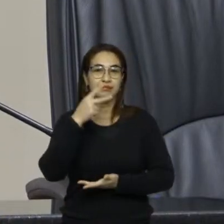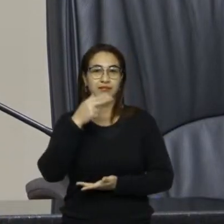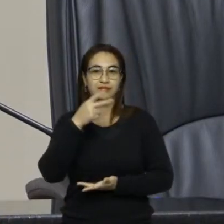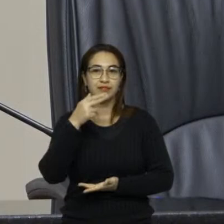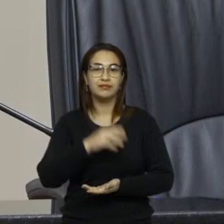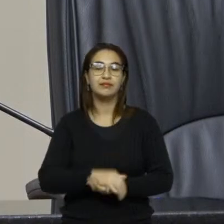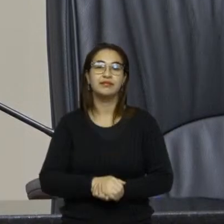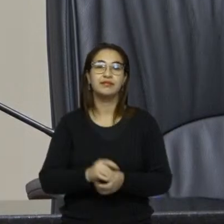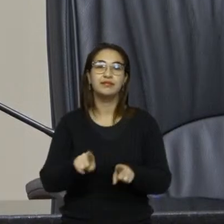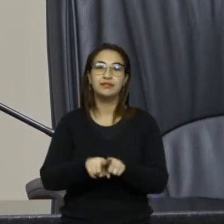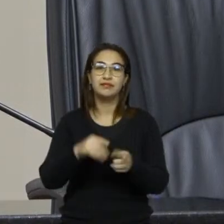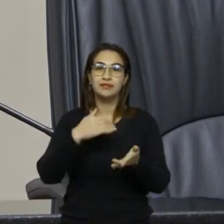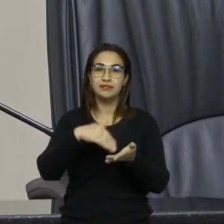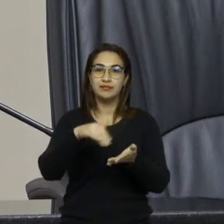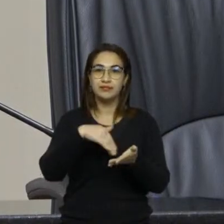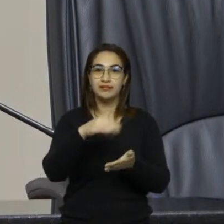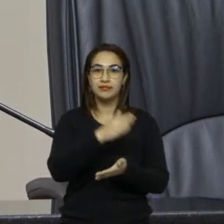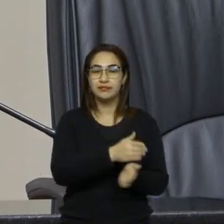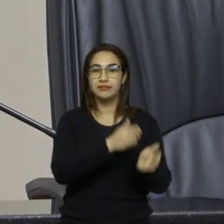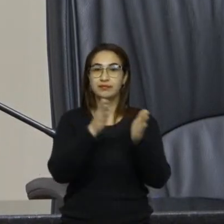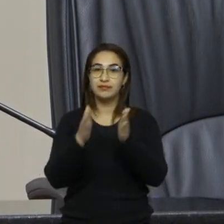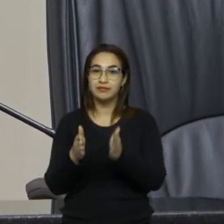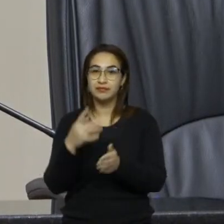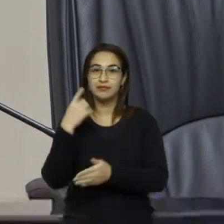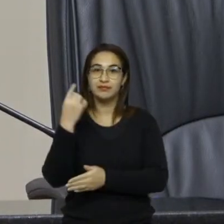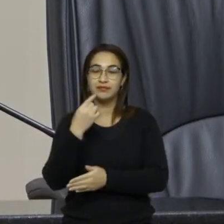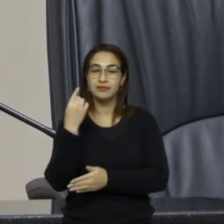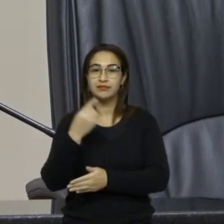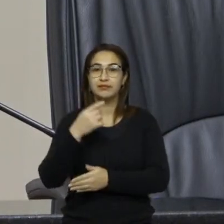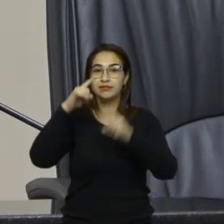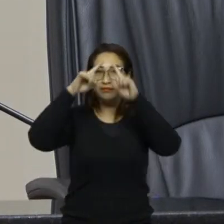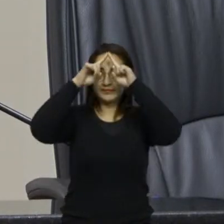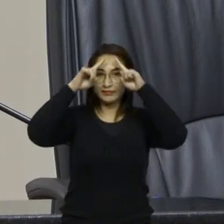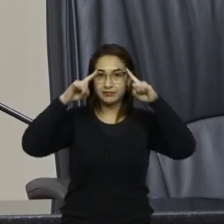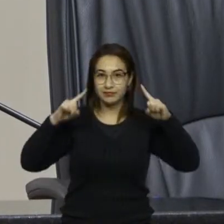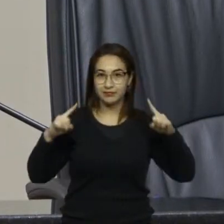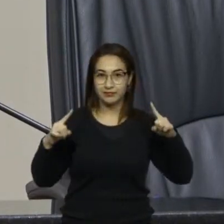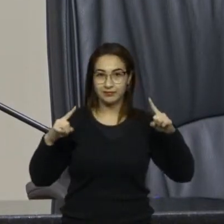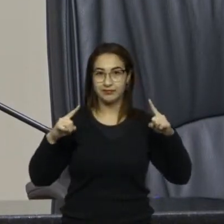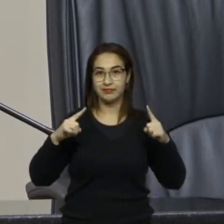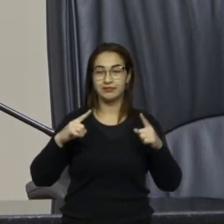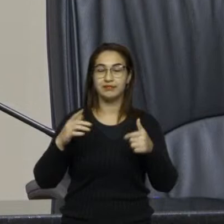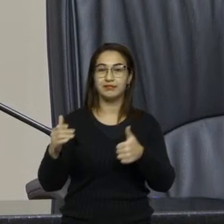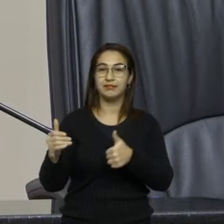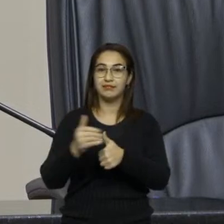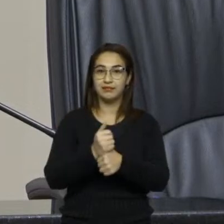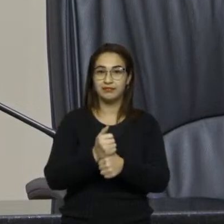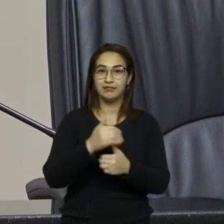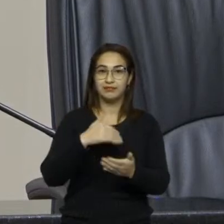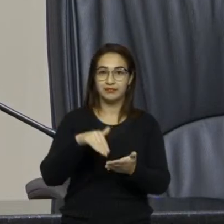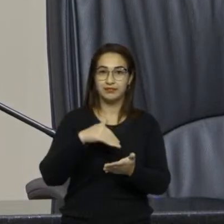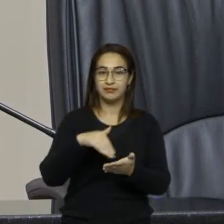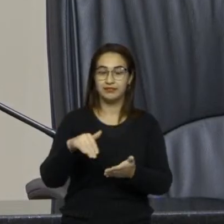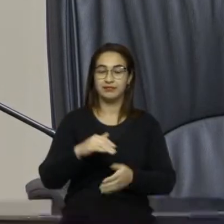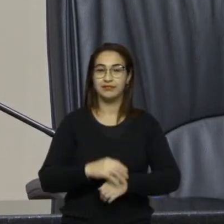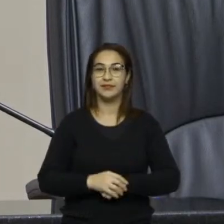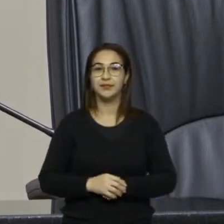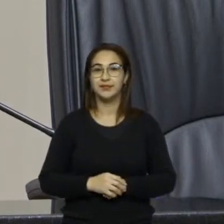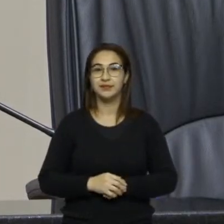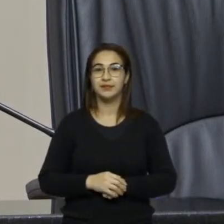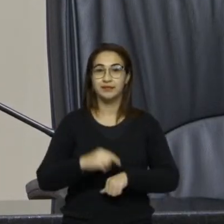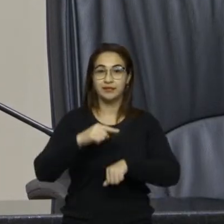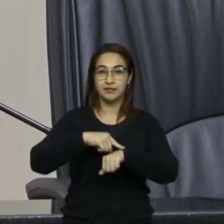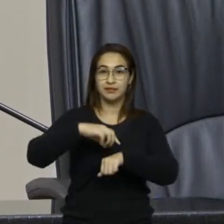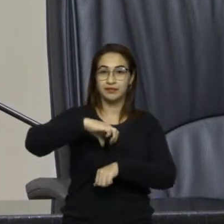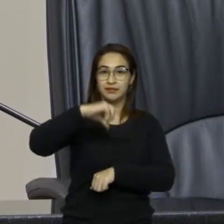e secretarias deputado Neudi Sareta como secretário ad hoc. Às 9 horas